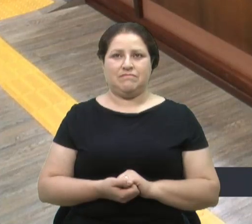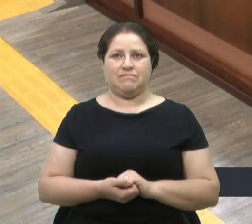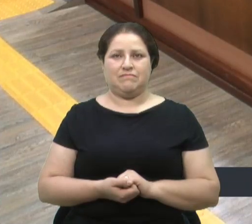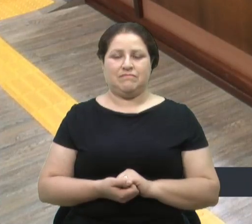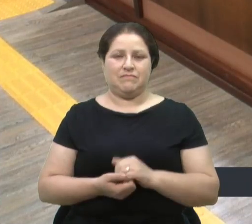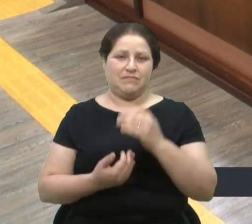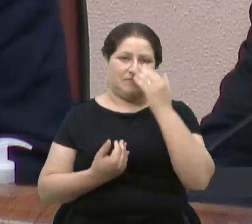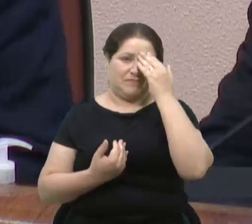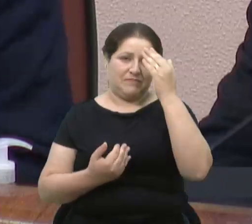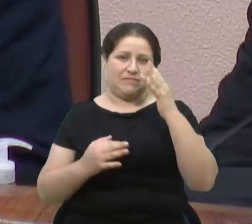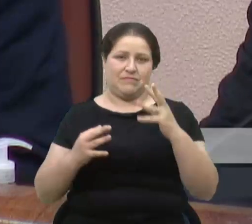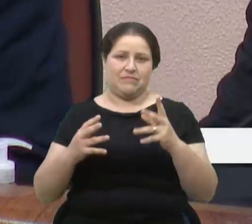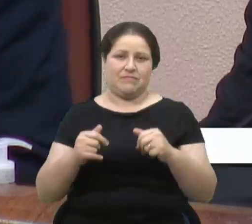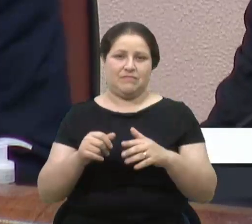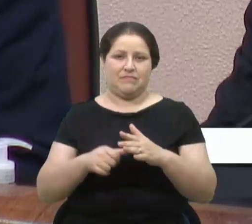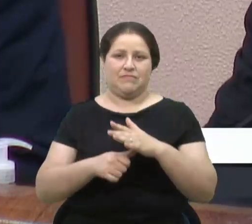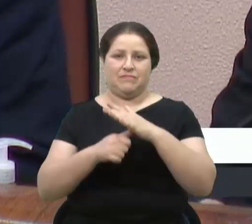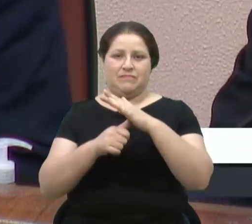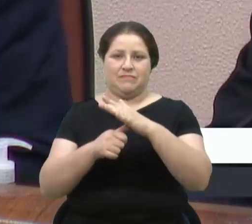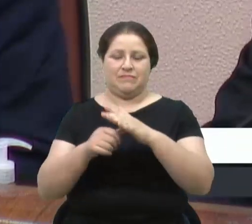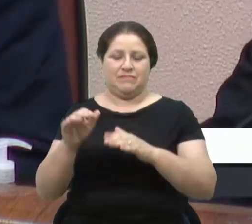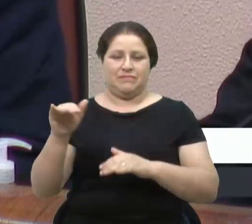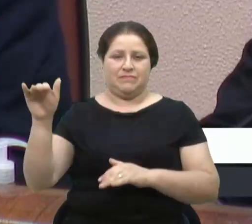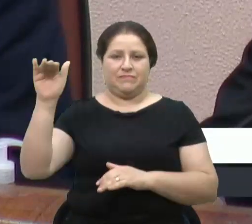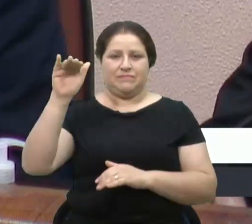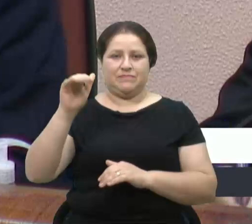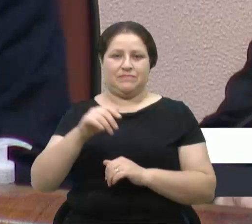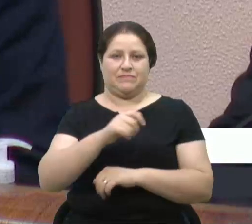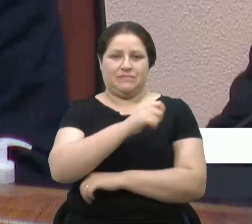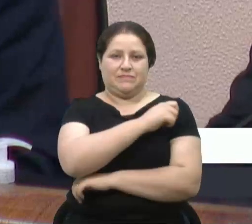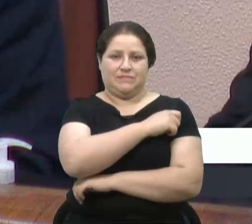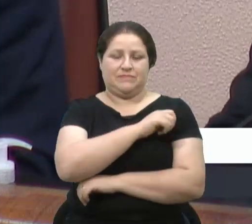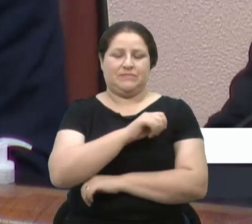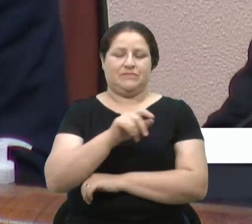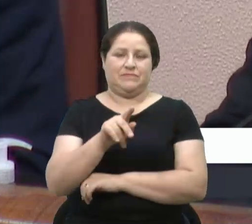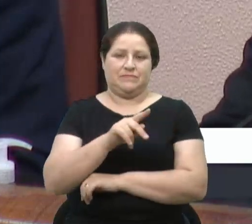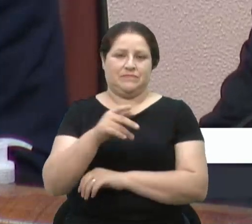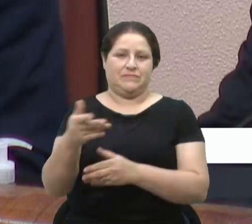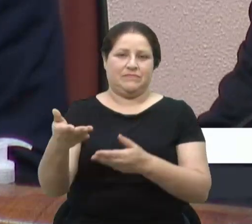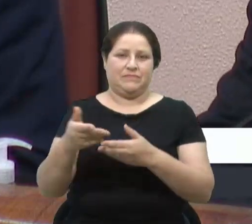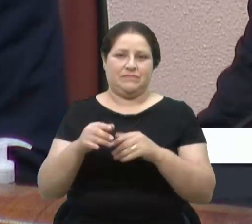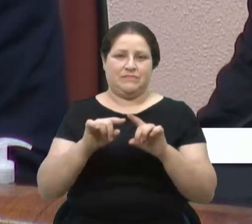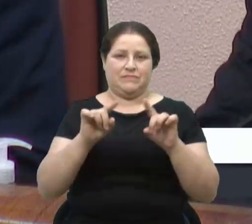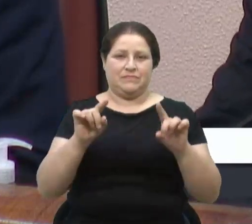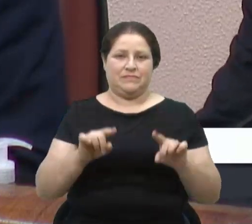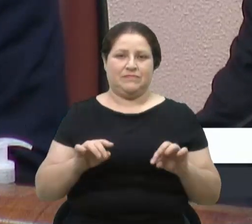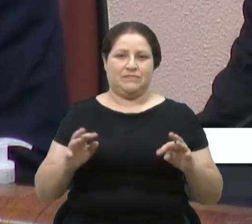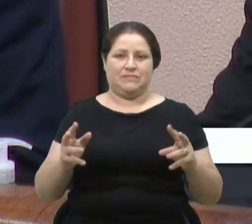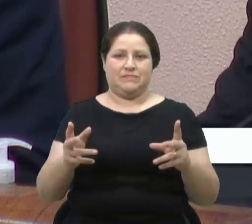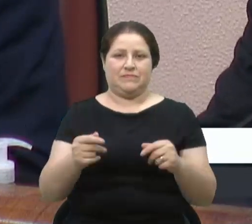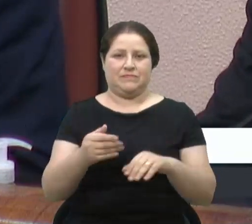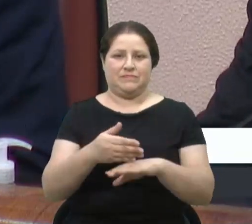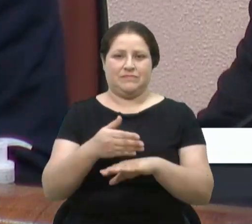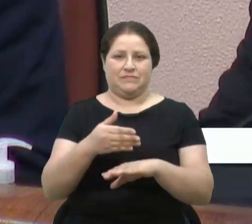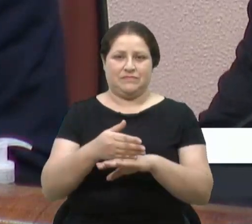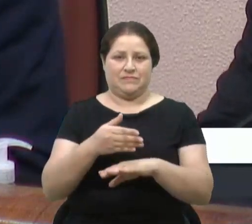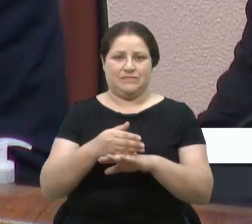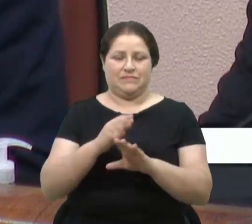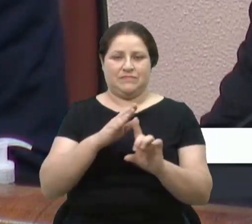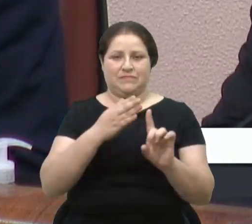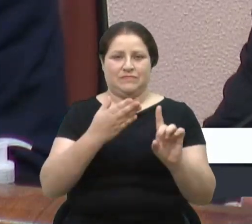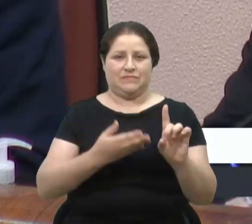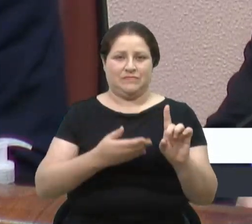agradeço as autoridades alunos convidados e funcionários da ifaserra e todos que nos prestigiaram nesta homenagem